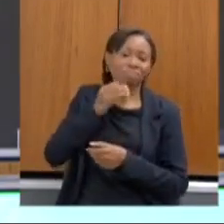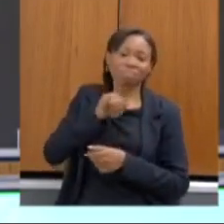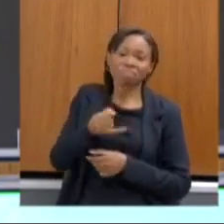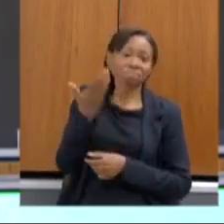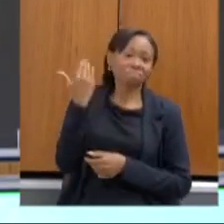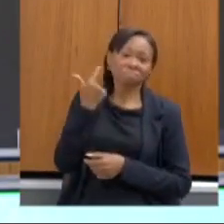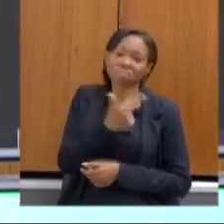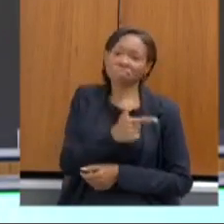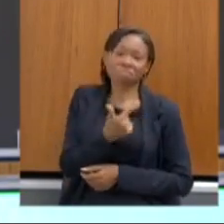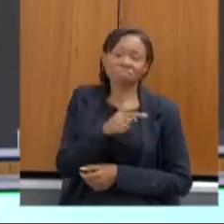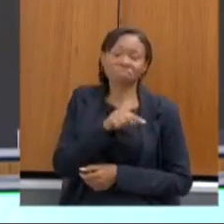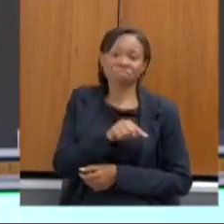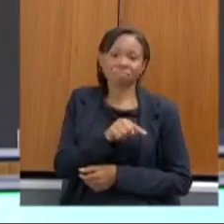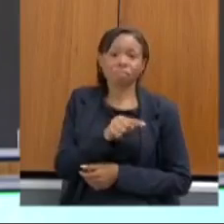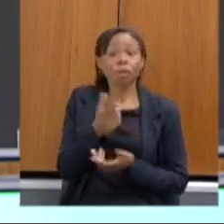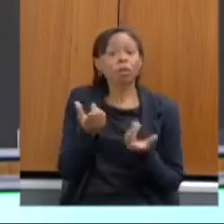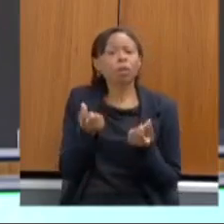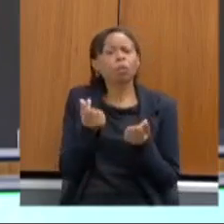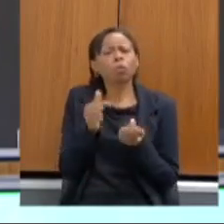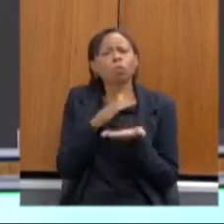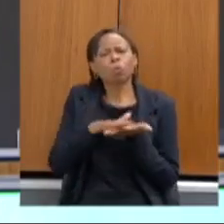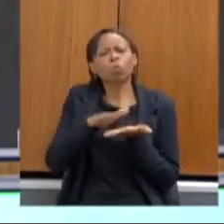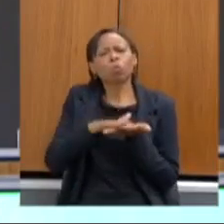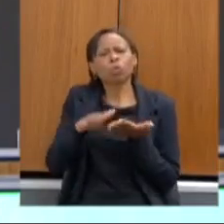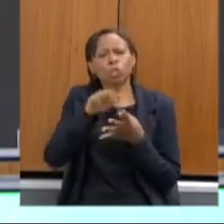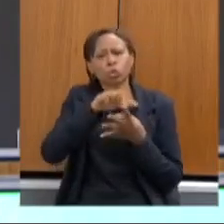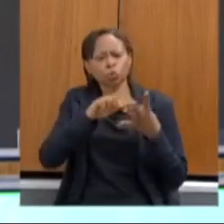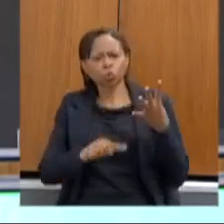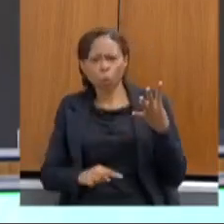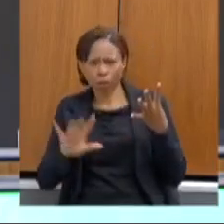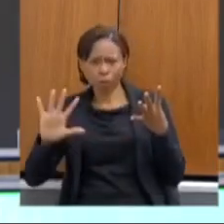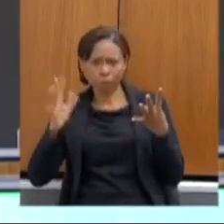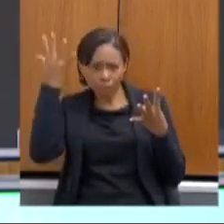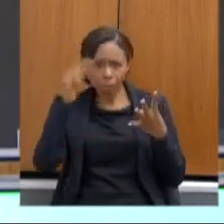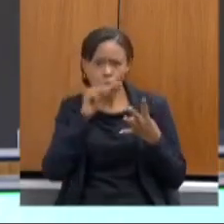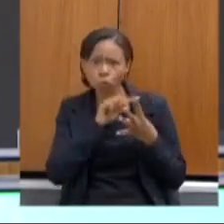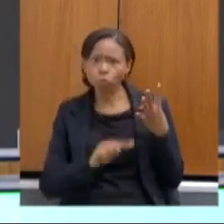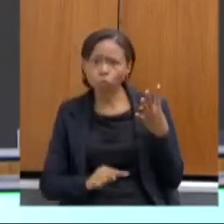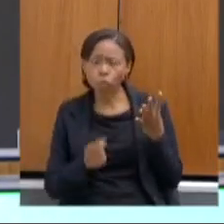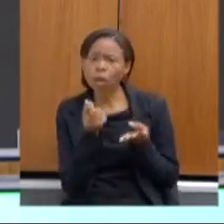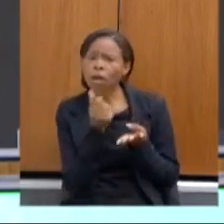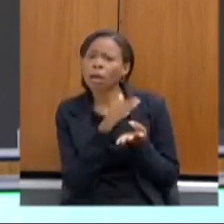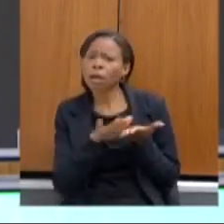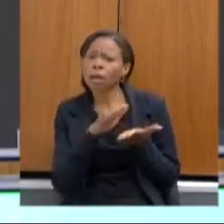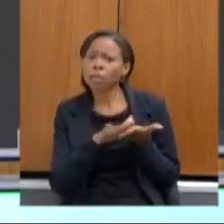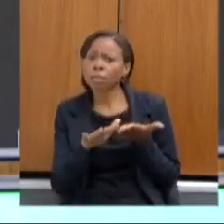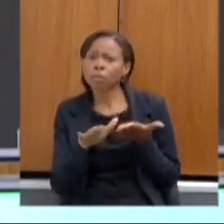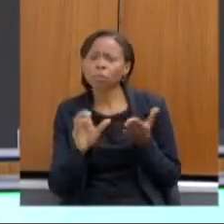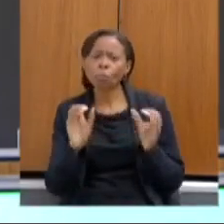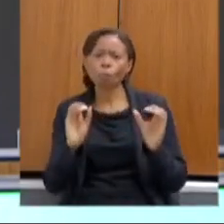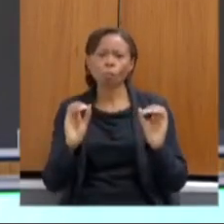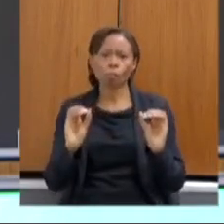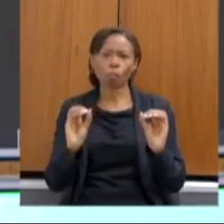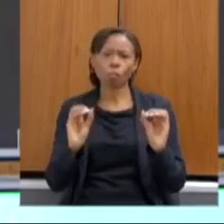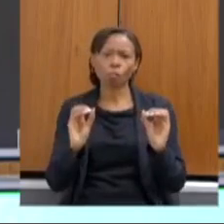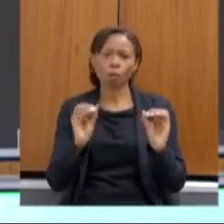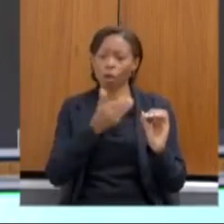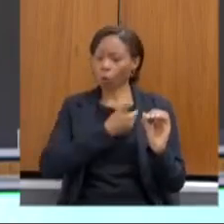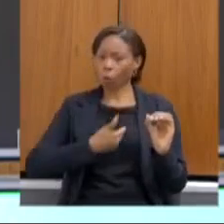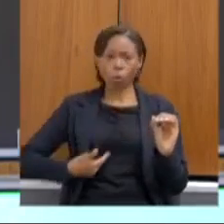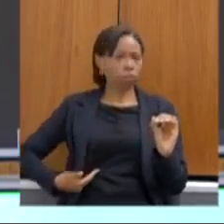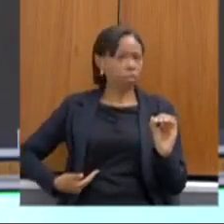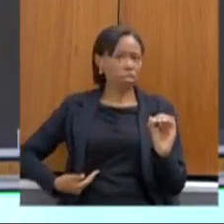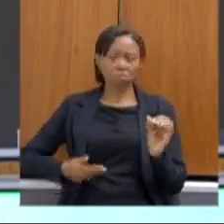custo que nós tivemos para realizar esses quatro eventos custo zero ou seja o governo de minas vão gastar nenhum tostão